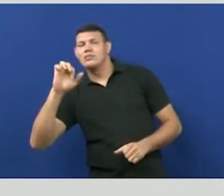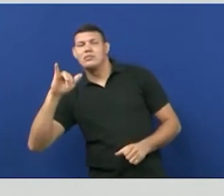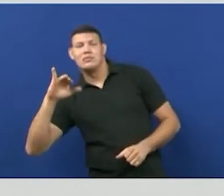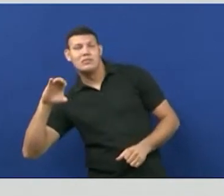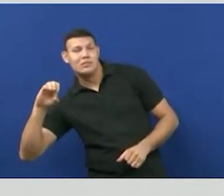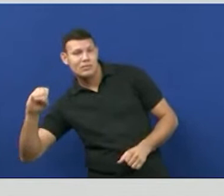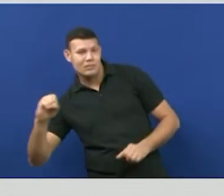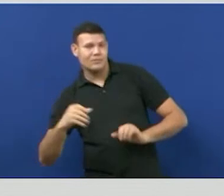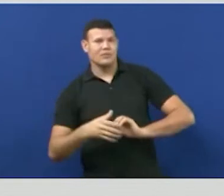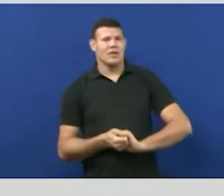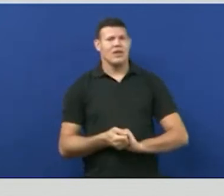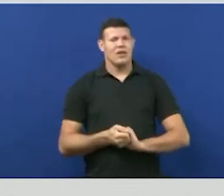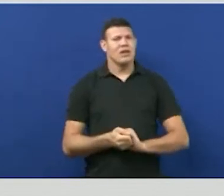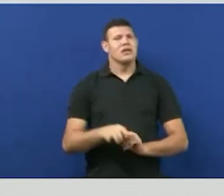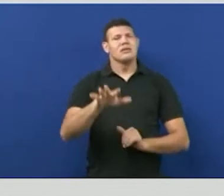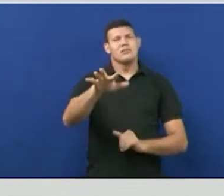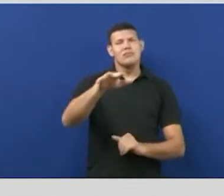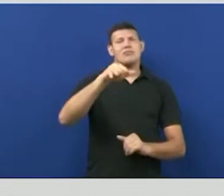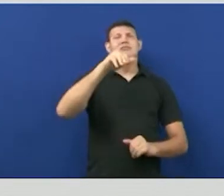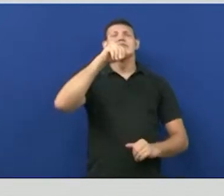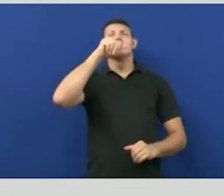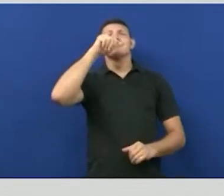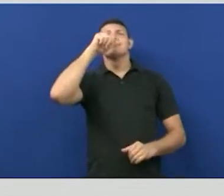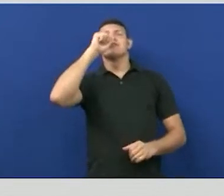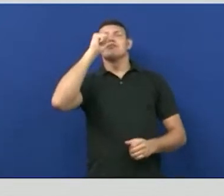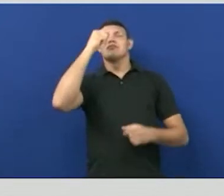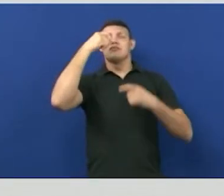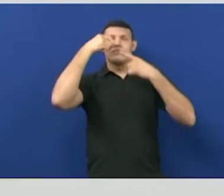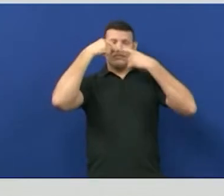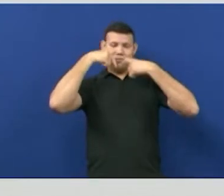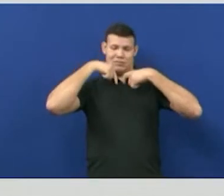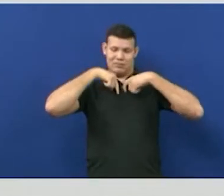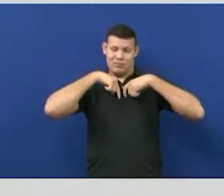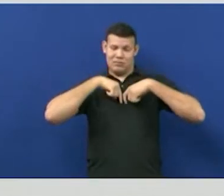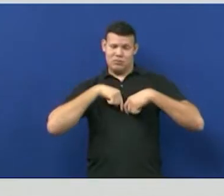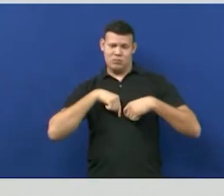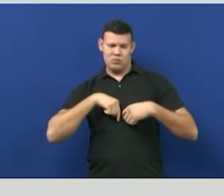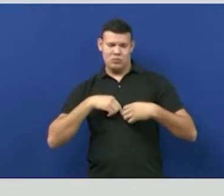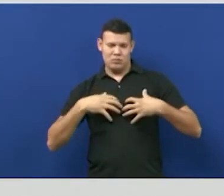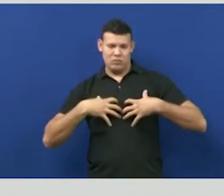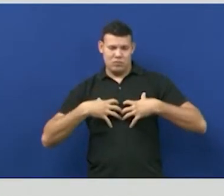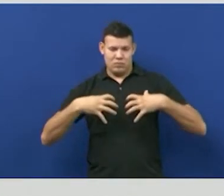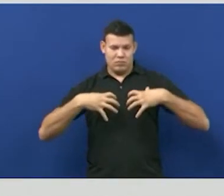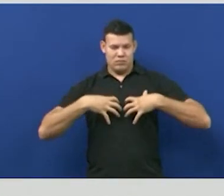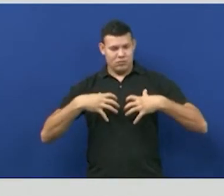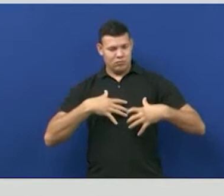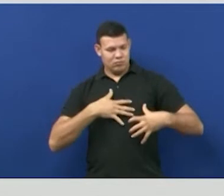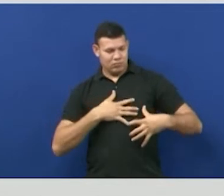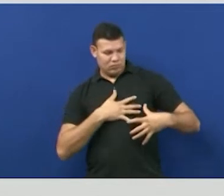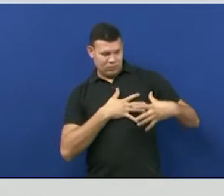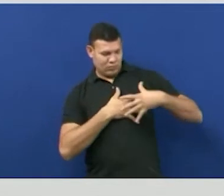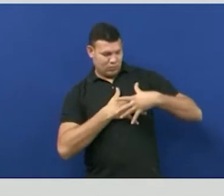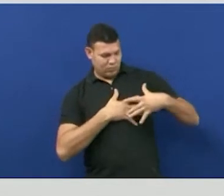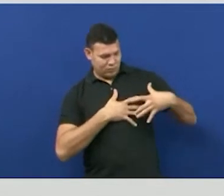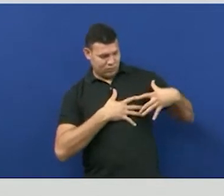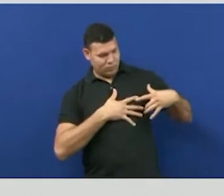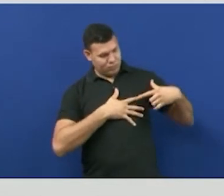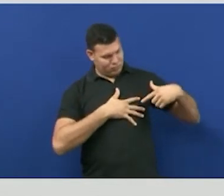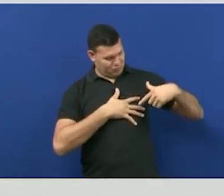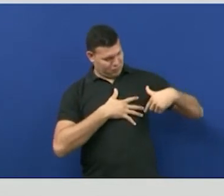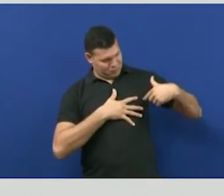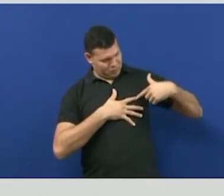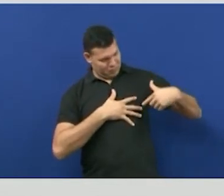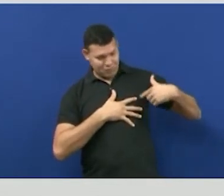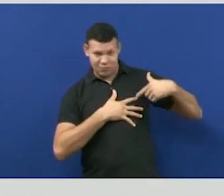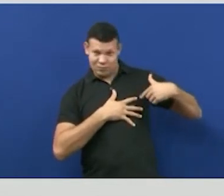corpo. Na medida que o sistema circulatório manda o sangue para o nosso corpo, o oxigênio novamente é consumido e trocado por gás